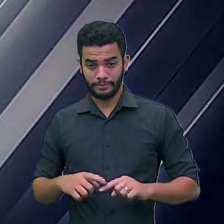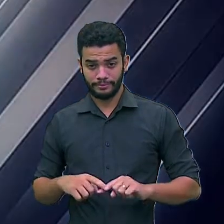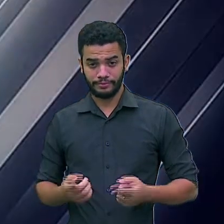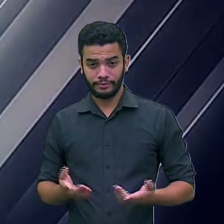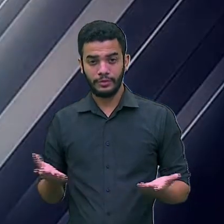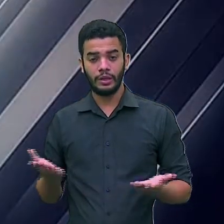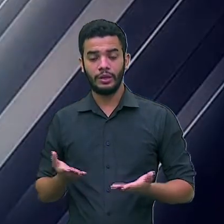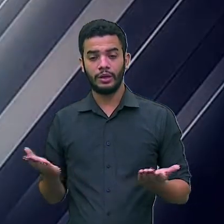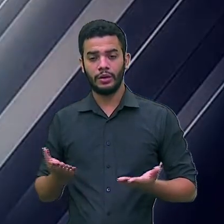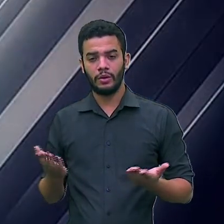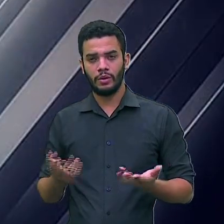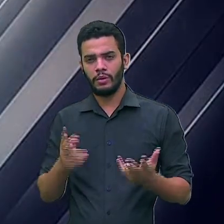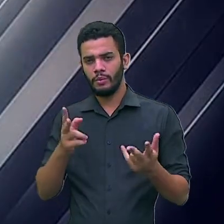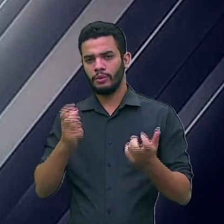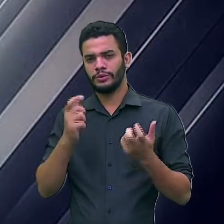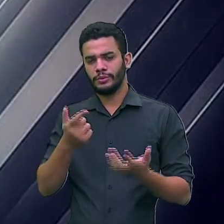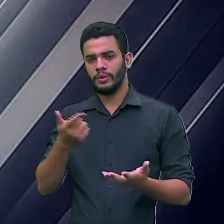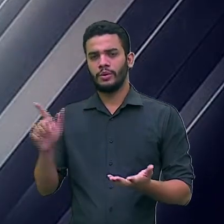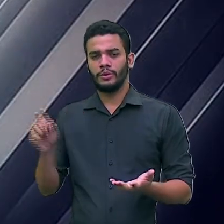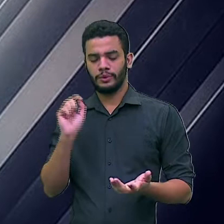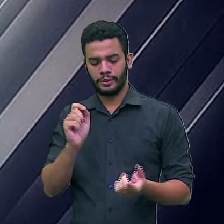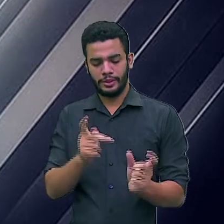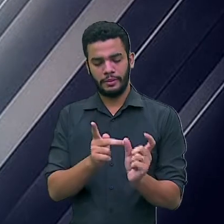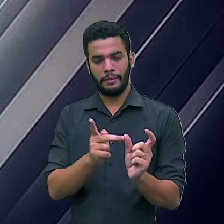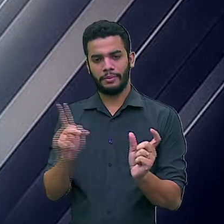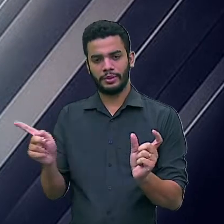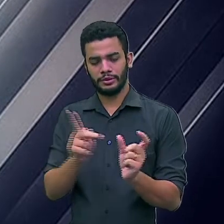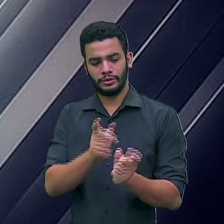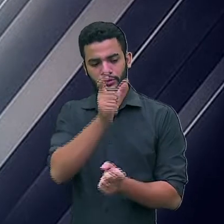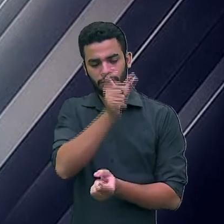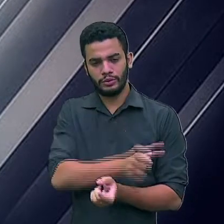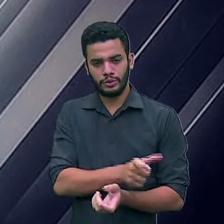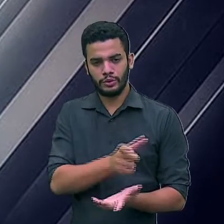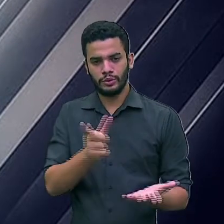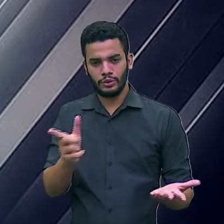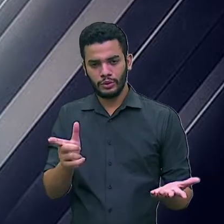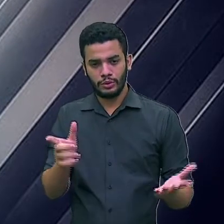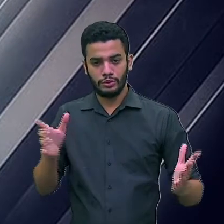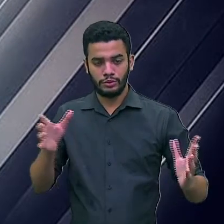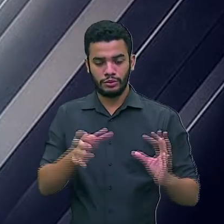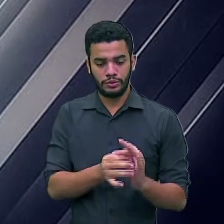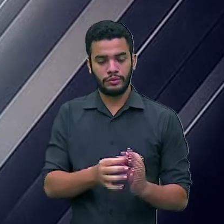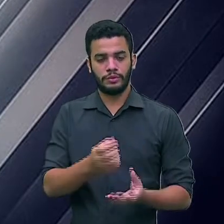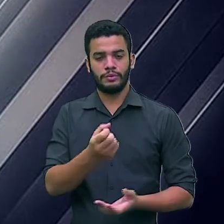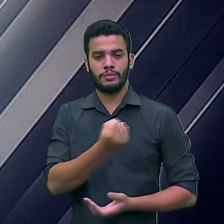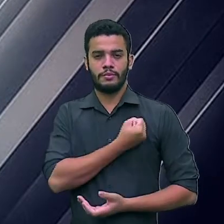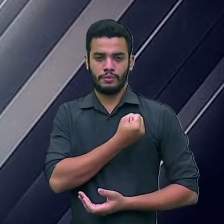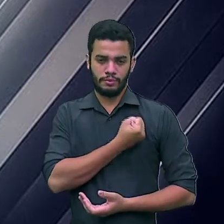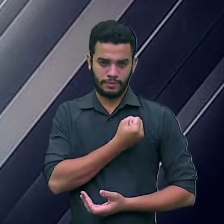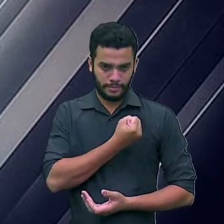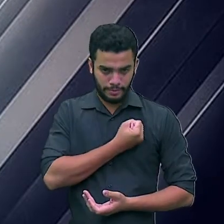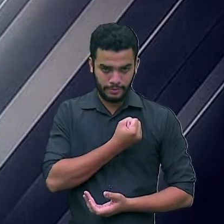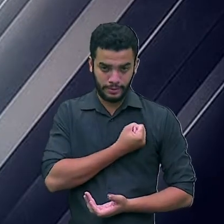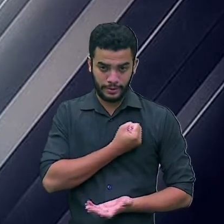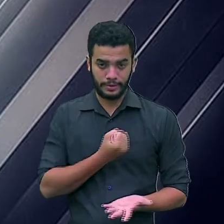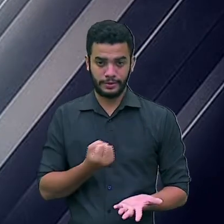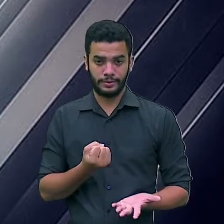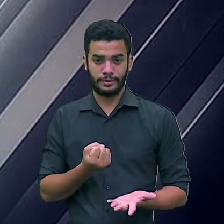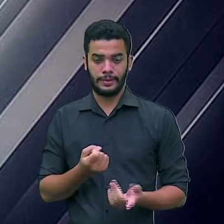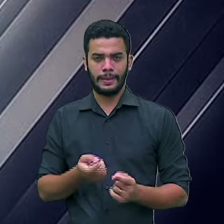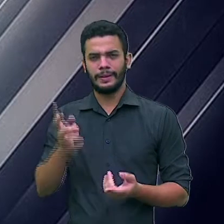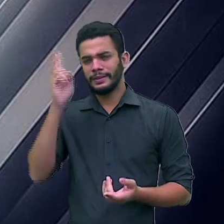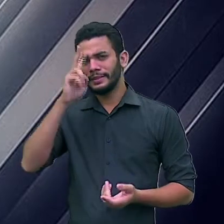Passaremos agora para o predicativo do sujeito formado por um numeral. Sim, classe do numeral.